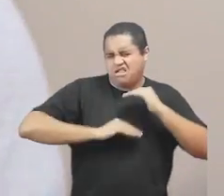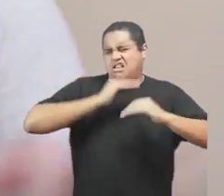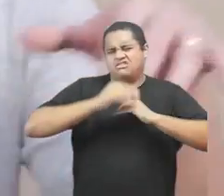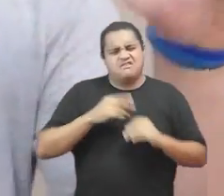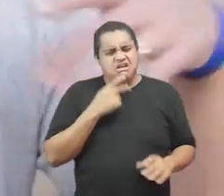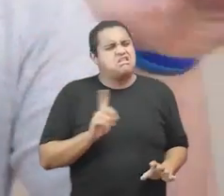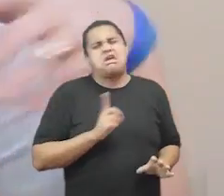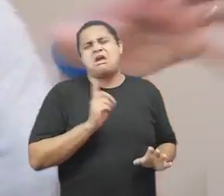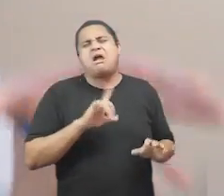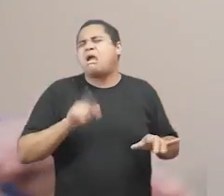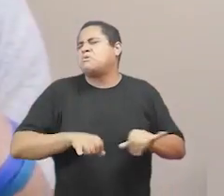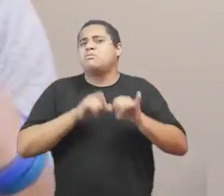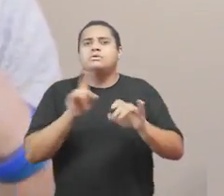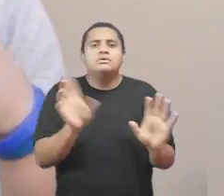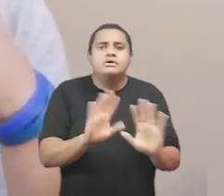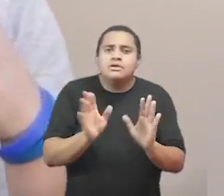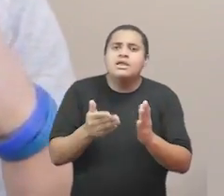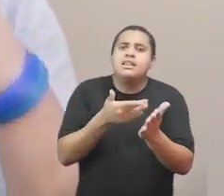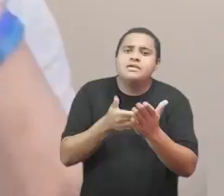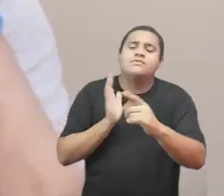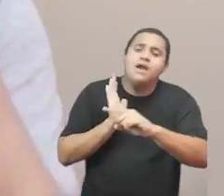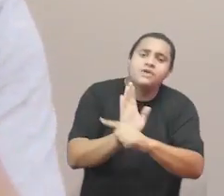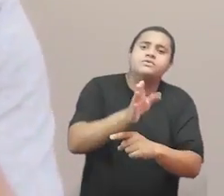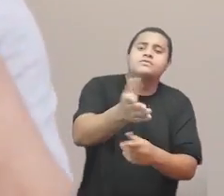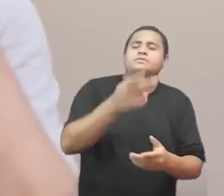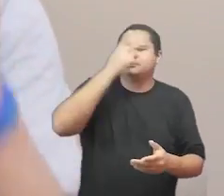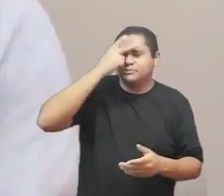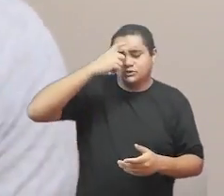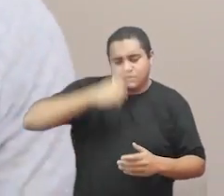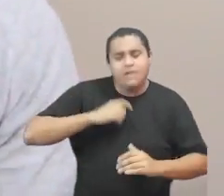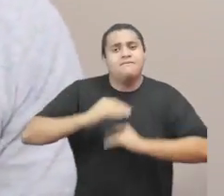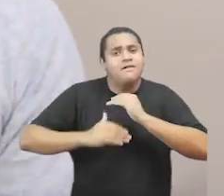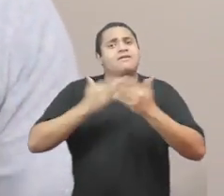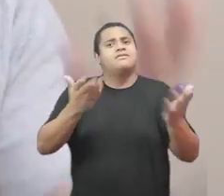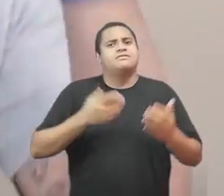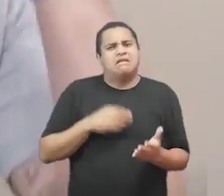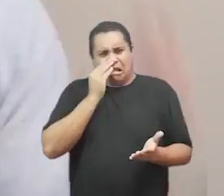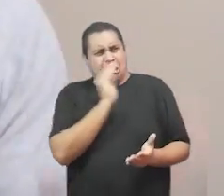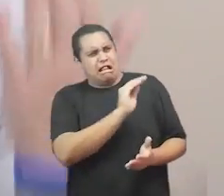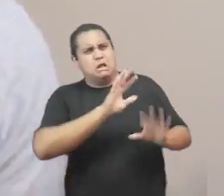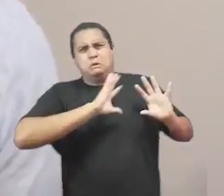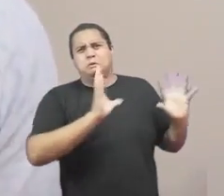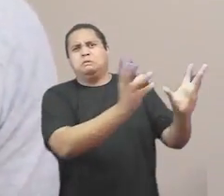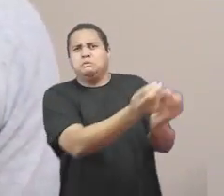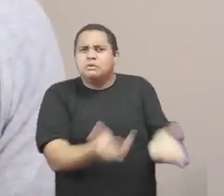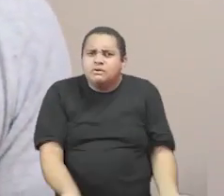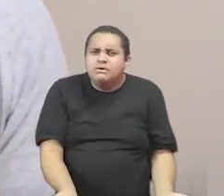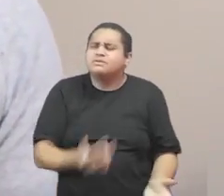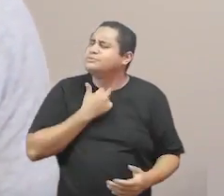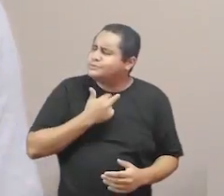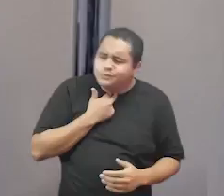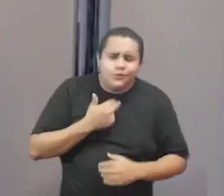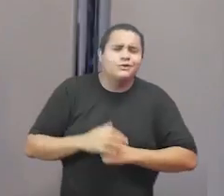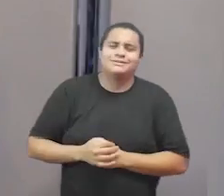Não, é aqueles papinhos de não sei o quê. Não, cara, são livros pra te desenvolver como pessoa. Você vai ignorar todos eles, velho.